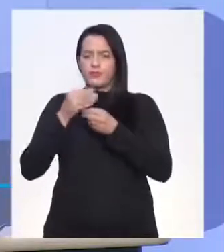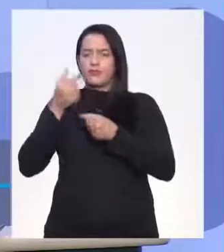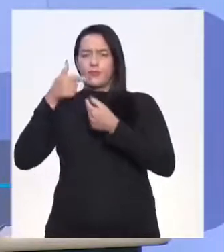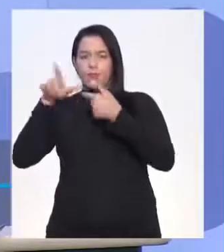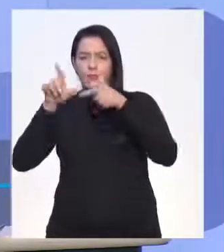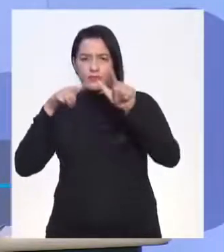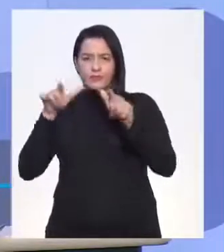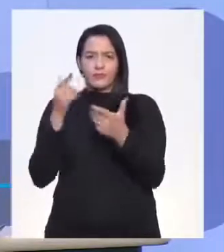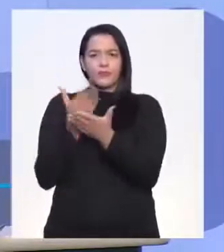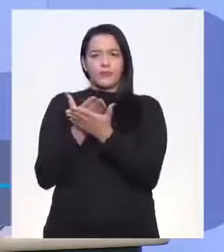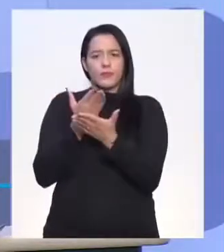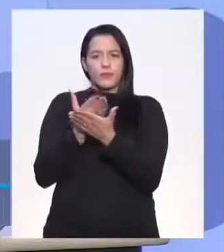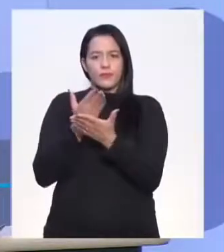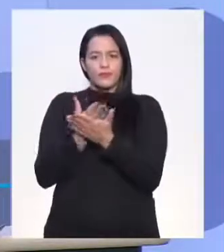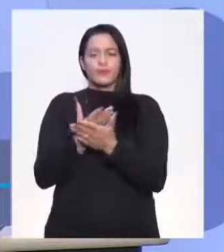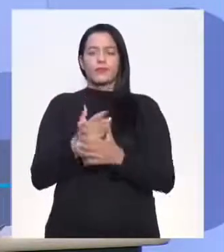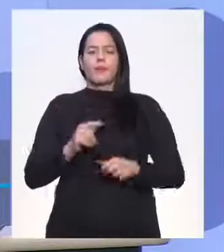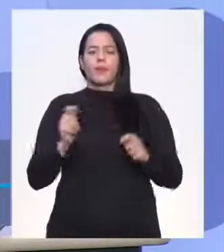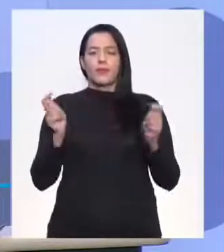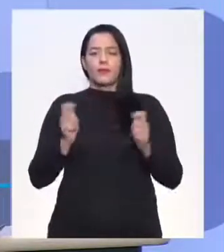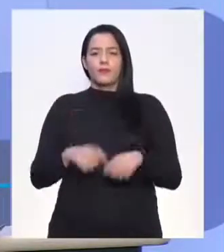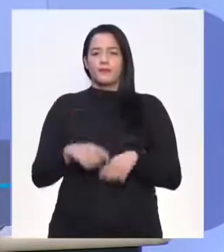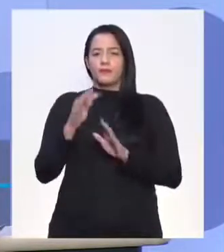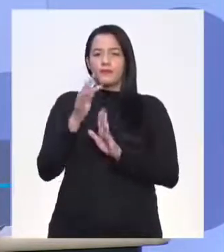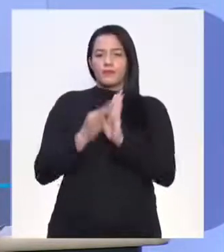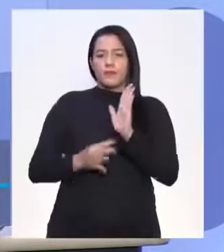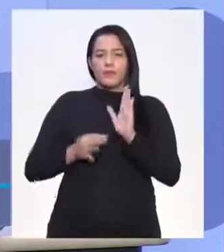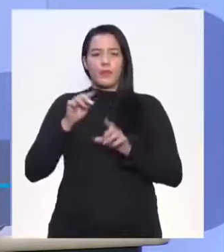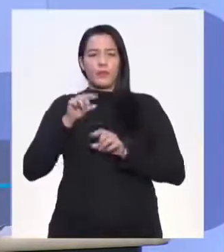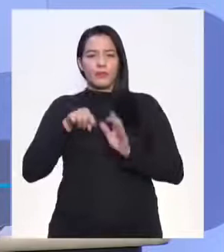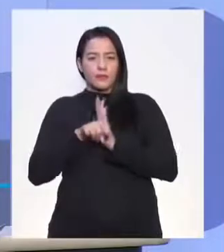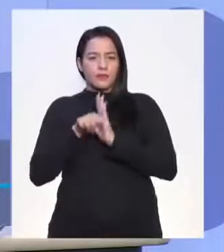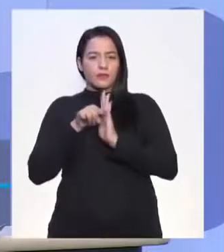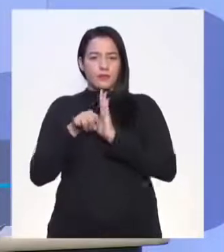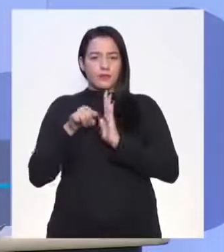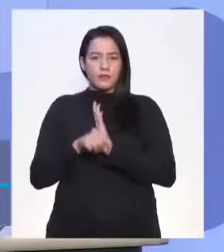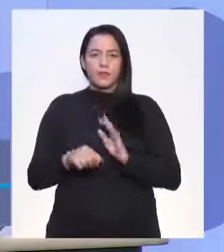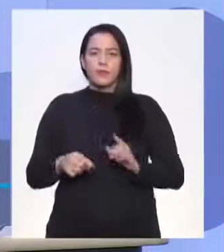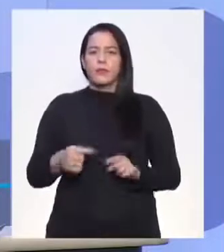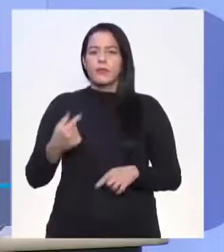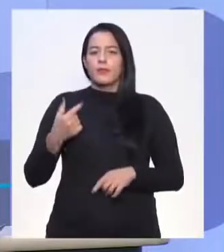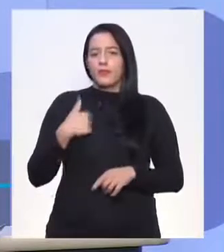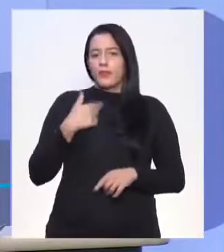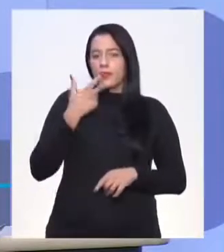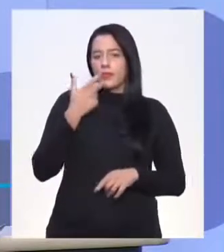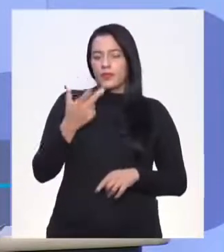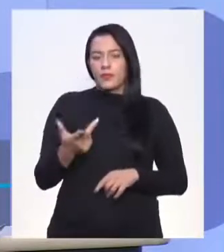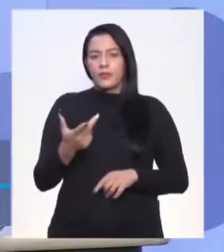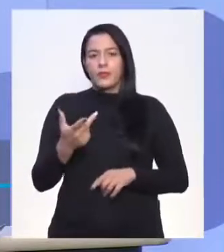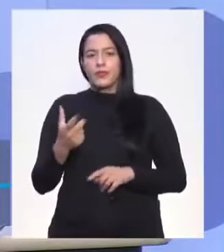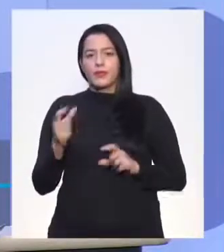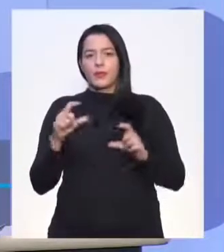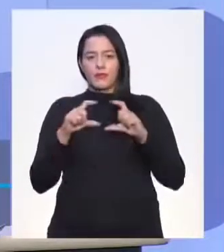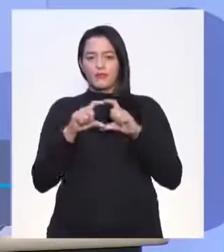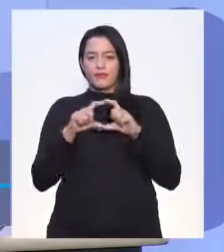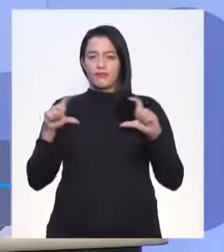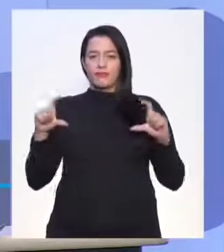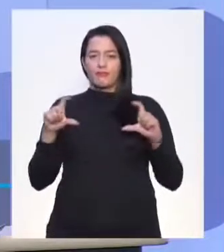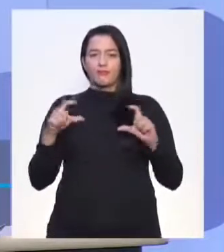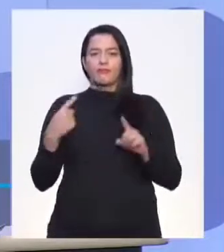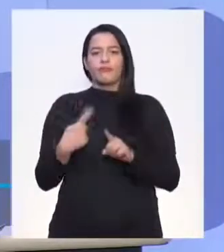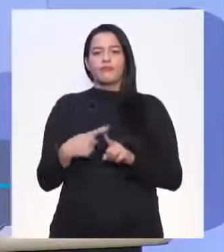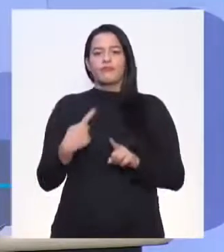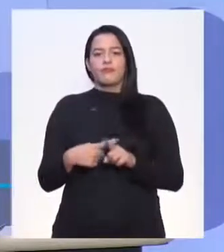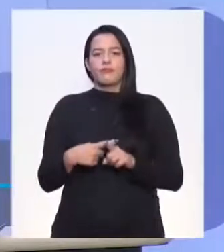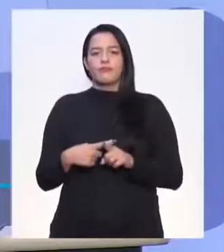outras questões a respeito do texto. E aí, por que eu estou dizendo que é parte?